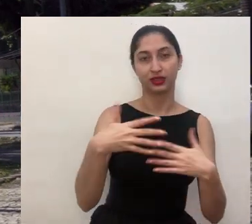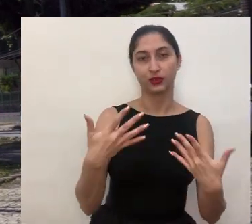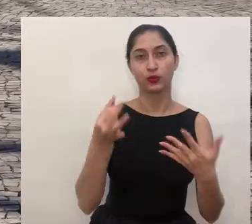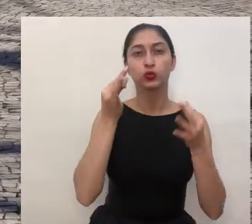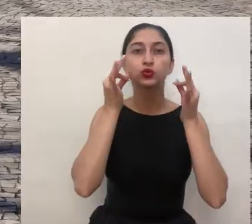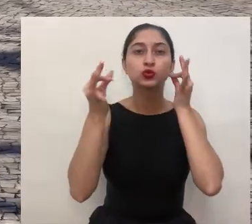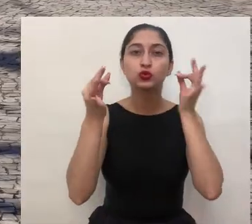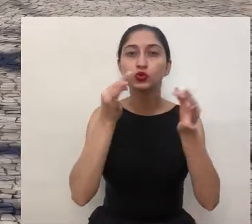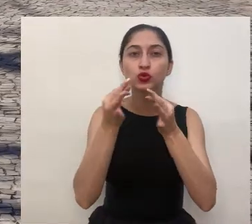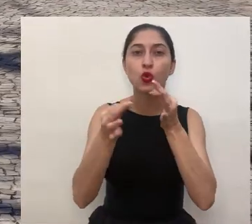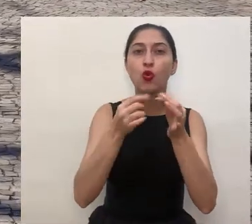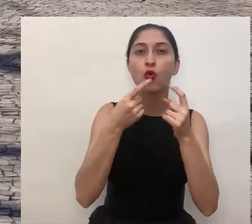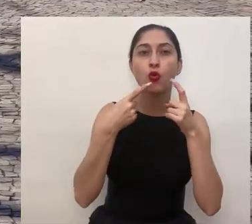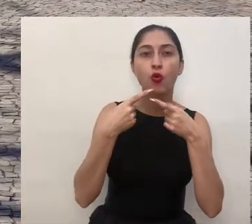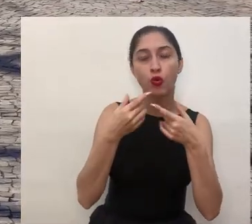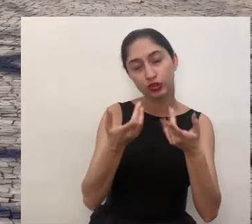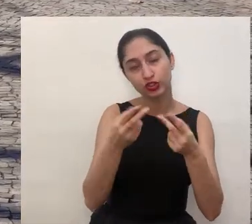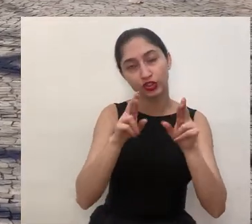aguçados.